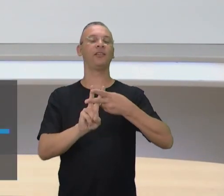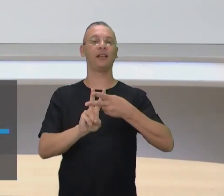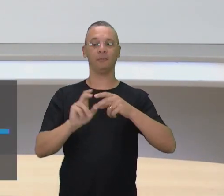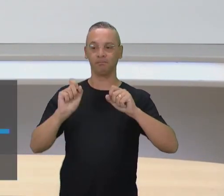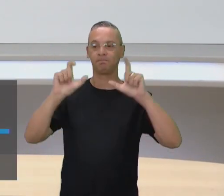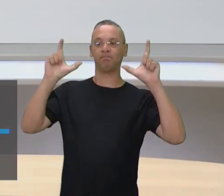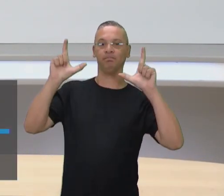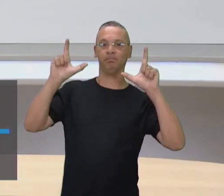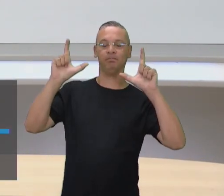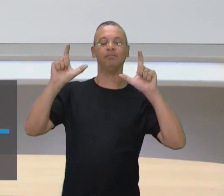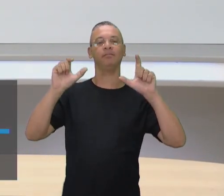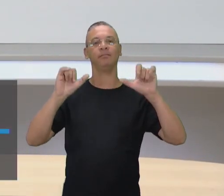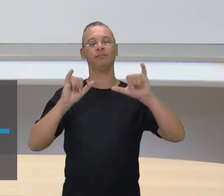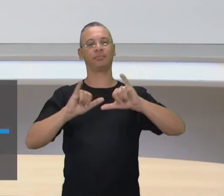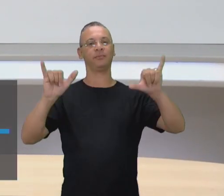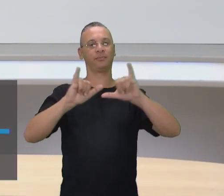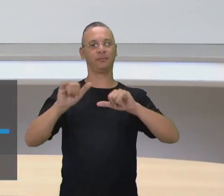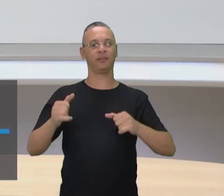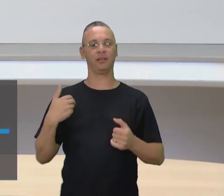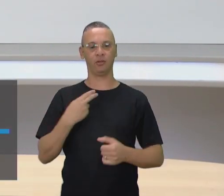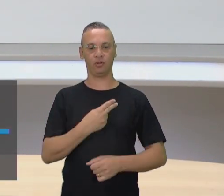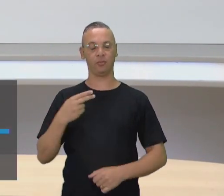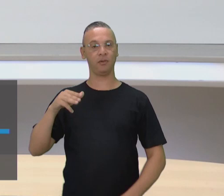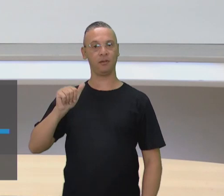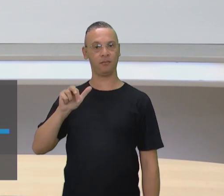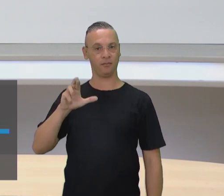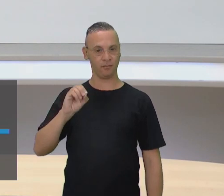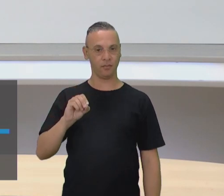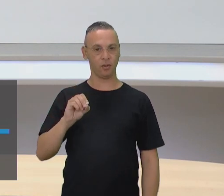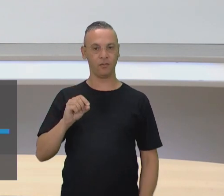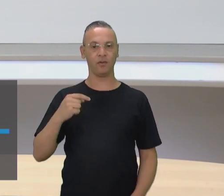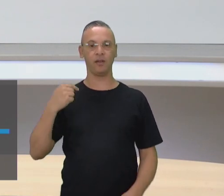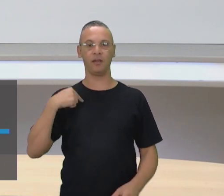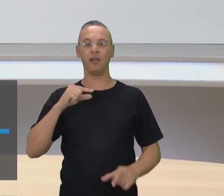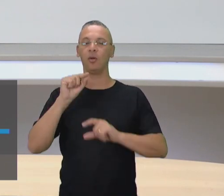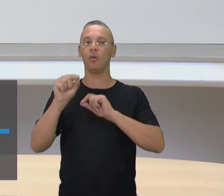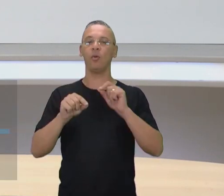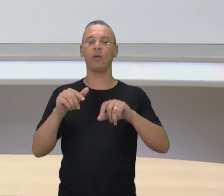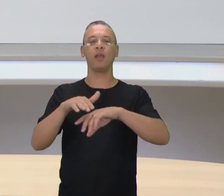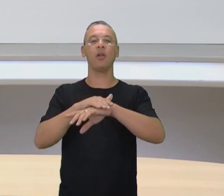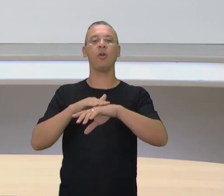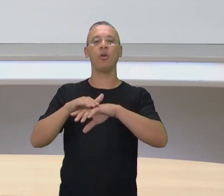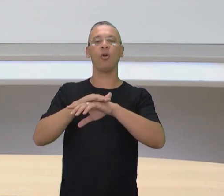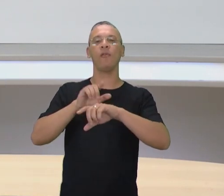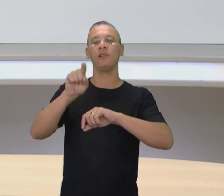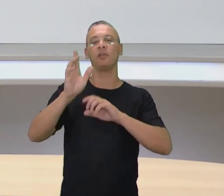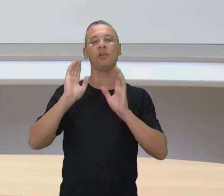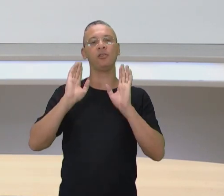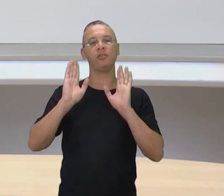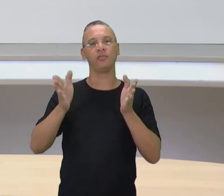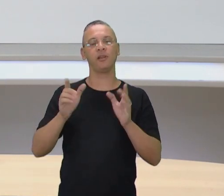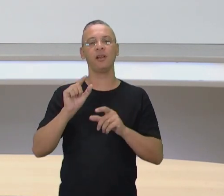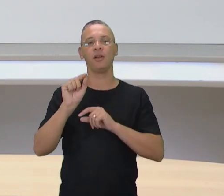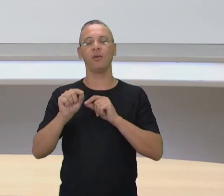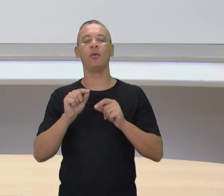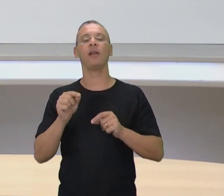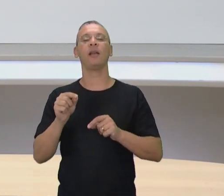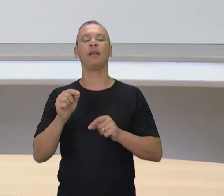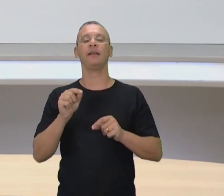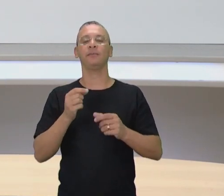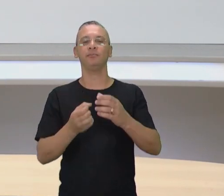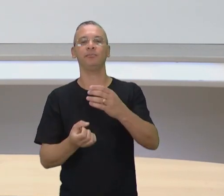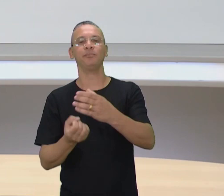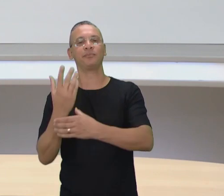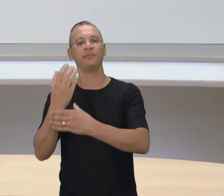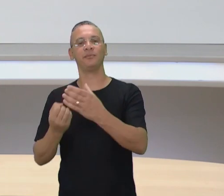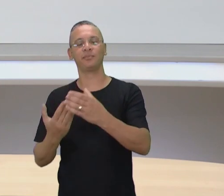na Mídia. Eu sou o professor Mauro Farias. O componente que eu trato com vocês aqui já há um tempo, o Laboratório de